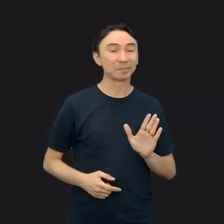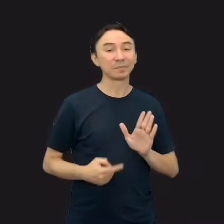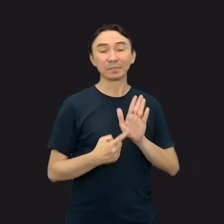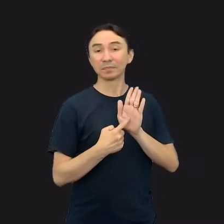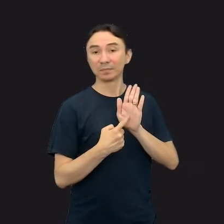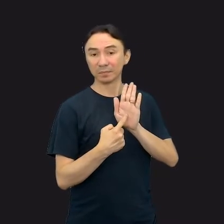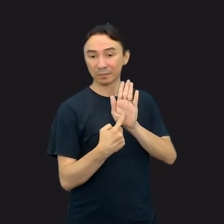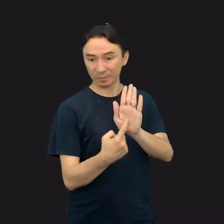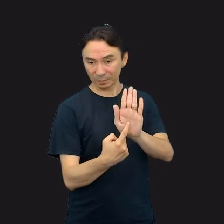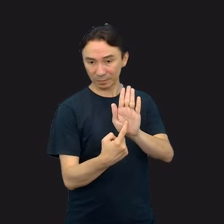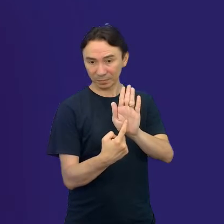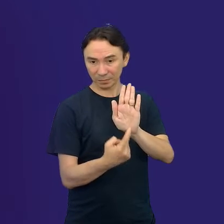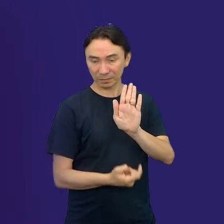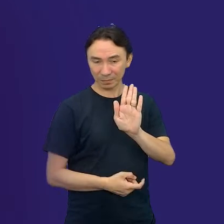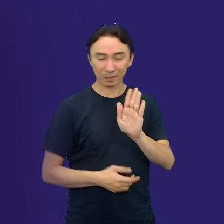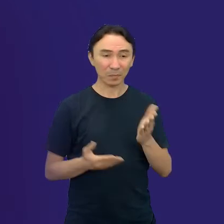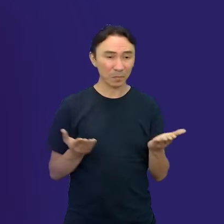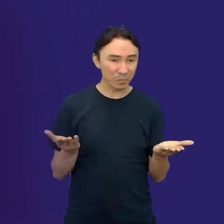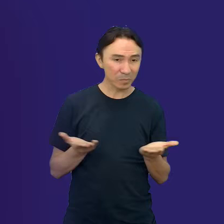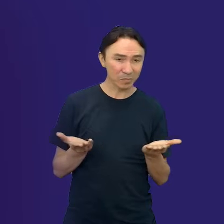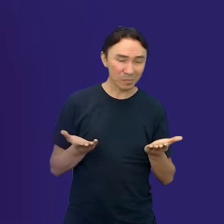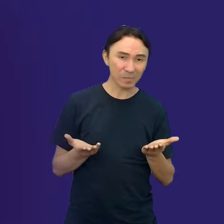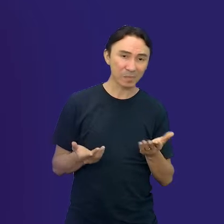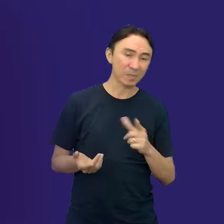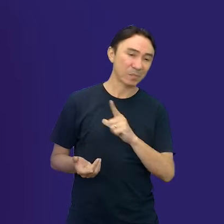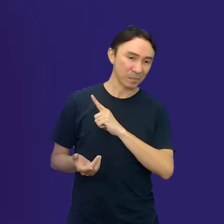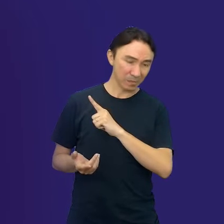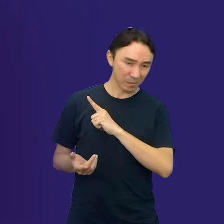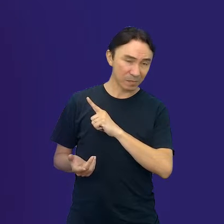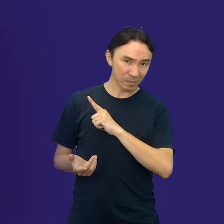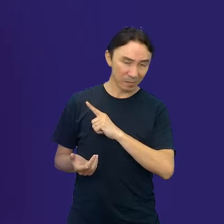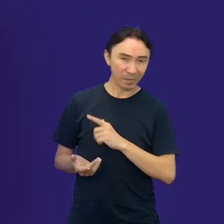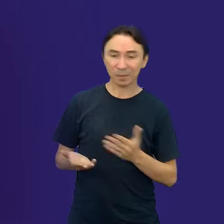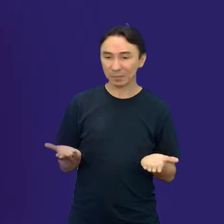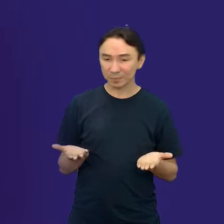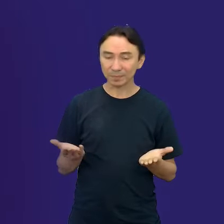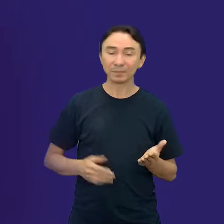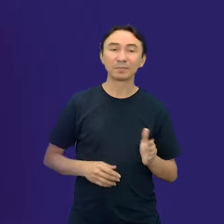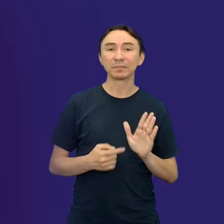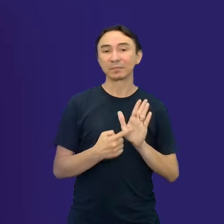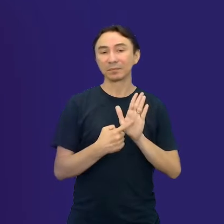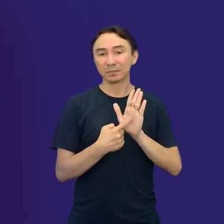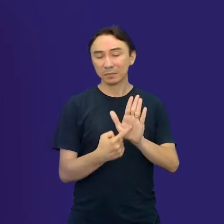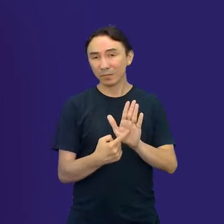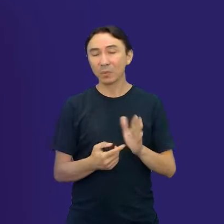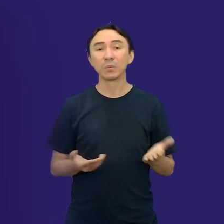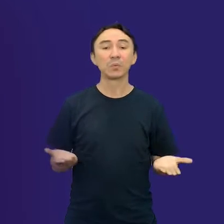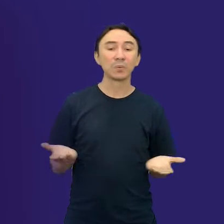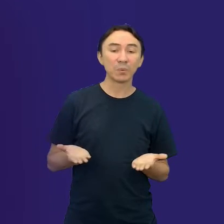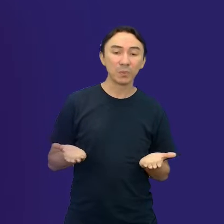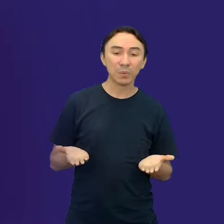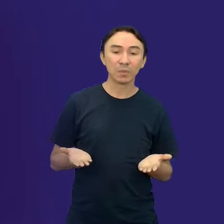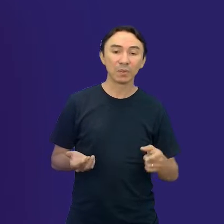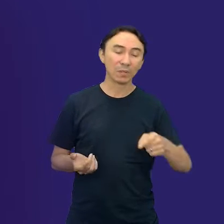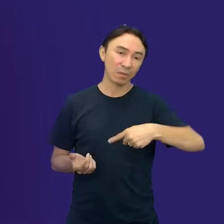a nossa intencionalidade aqui de apresentação, né? Hoje nós